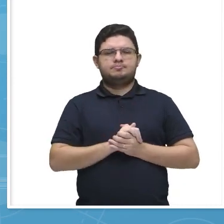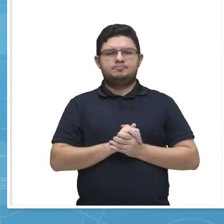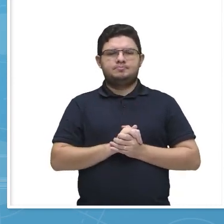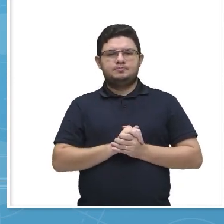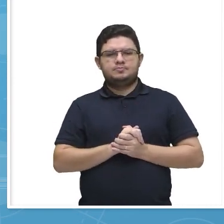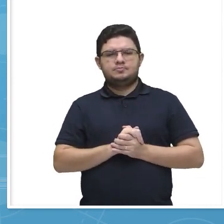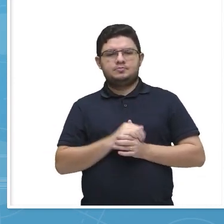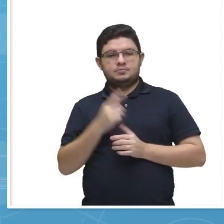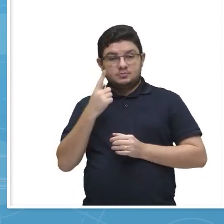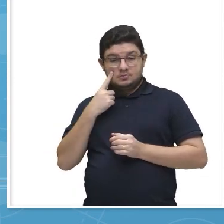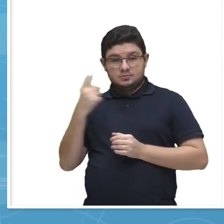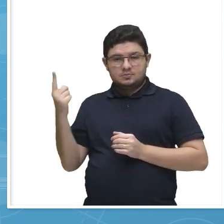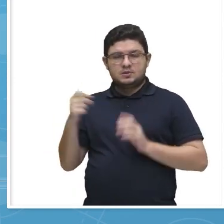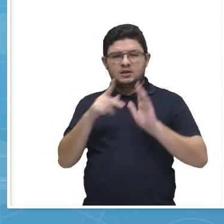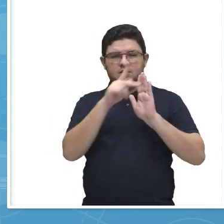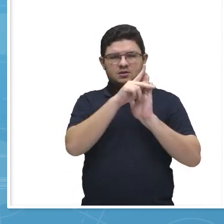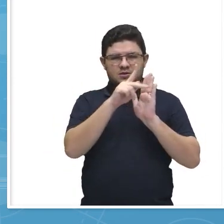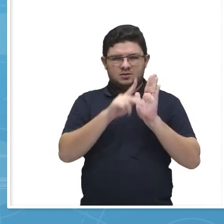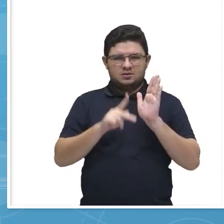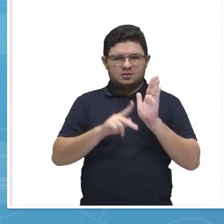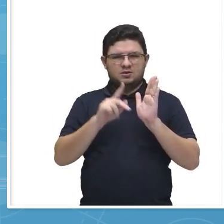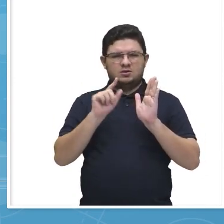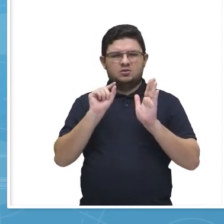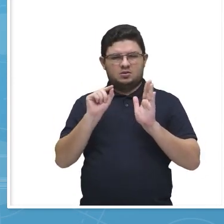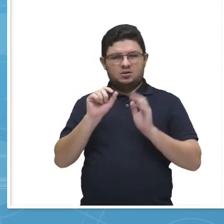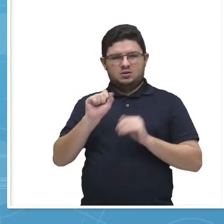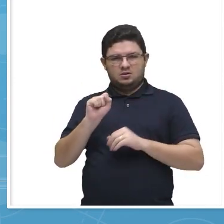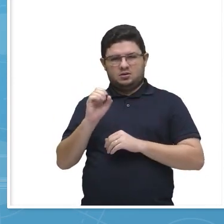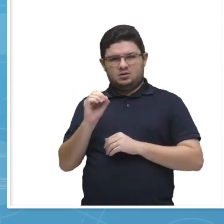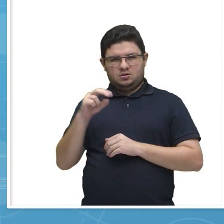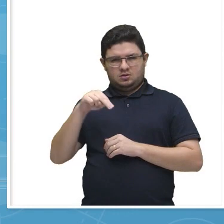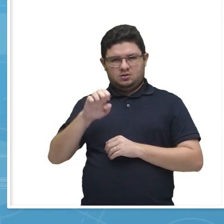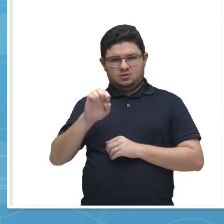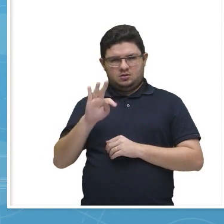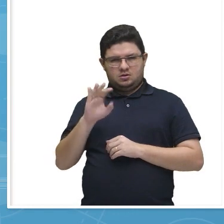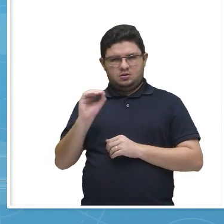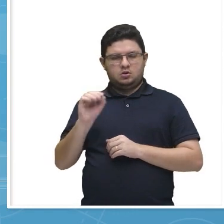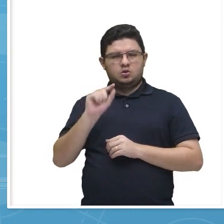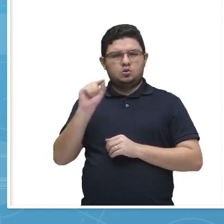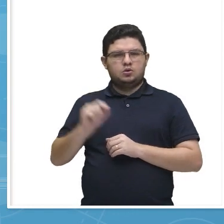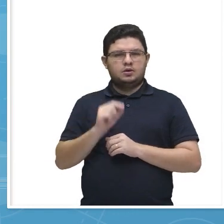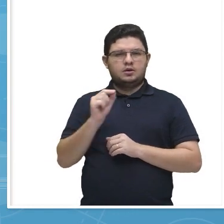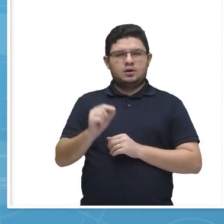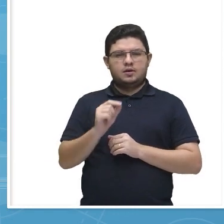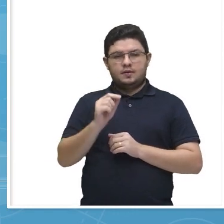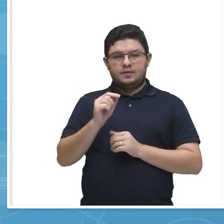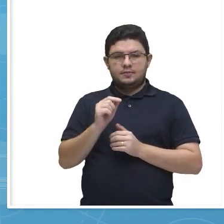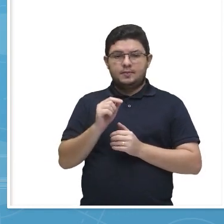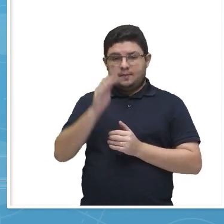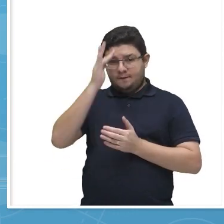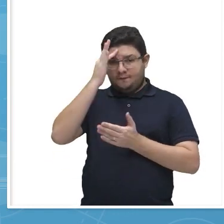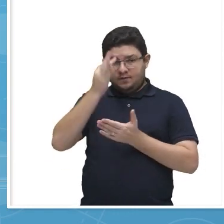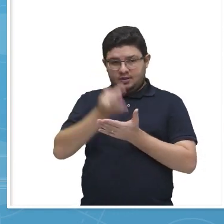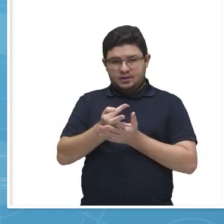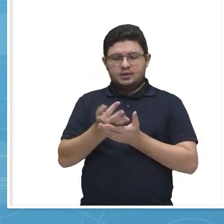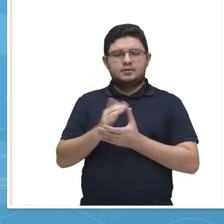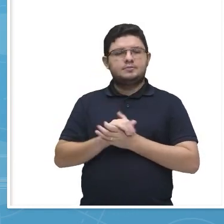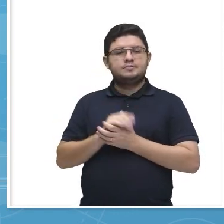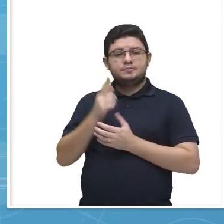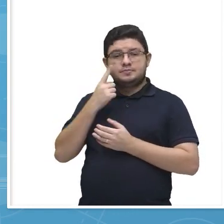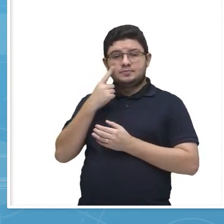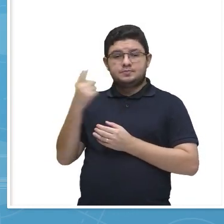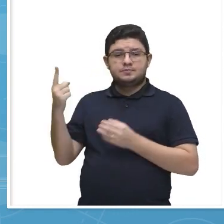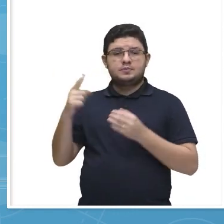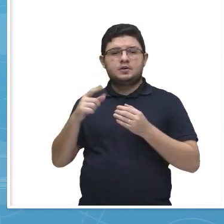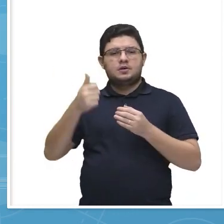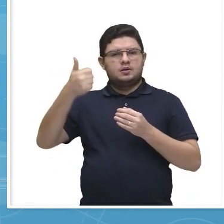de Moraes, soneto de fidelidade, com base no texto. Que tipo de predicado ocorre no primeiro